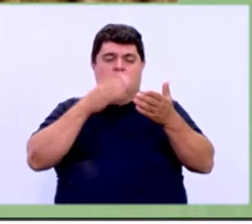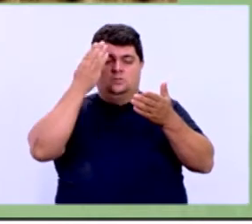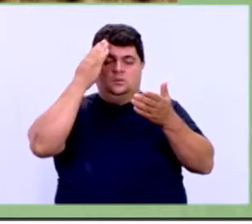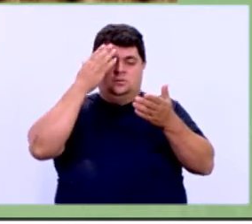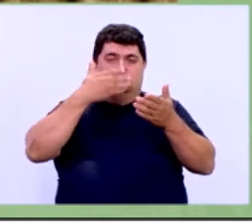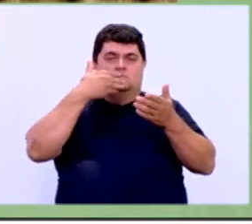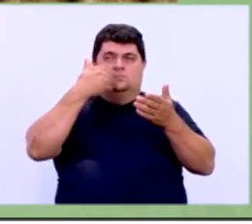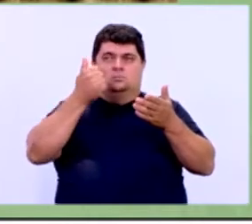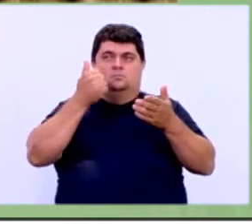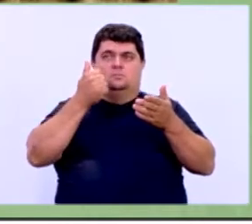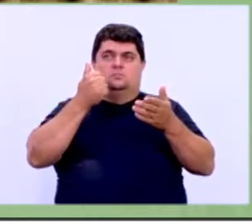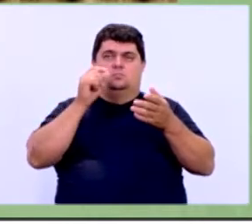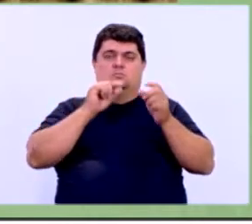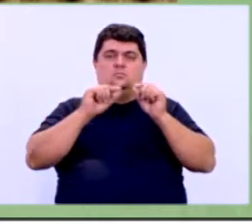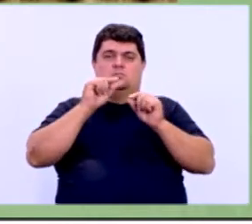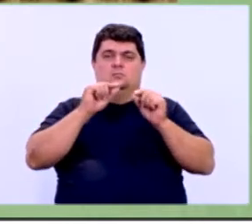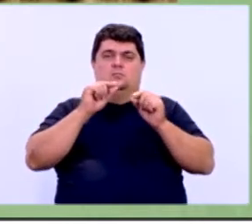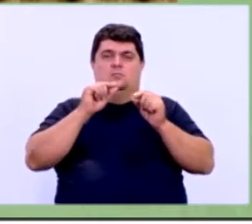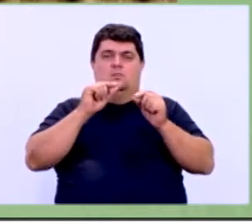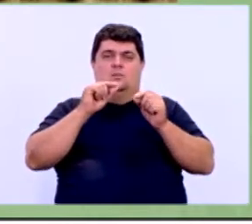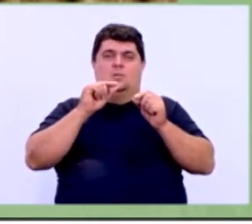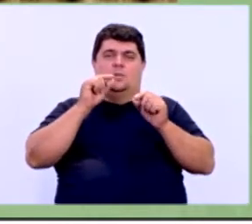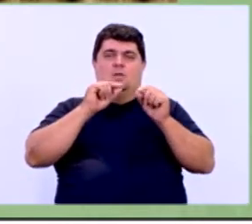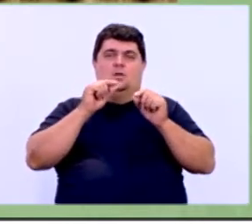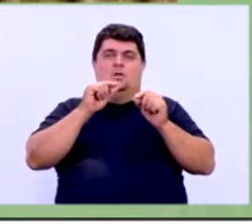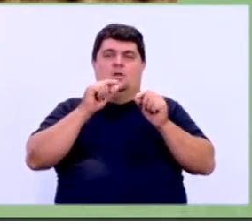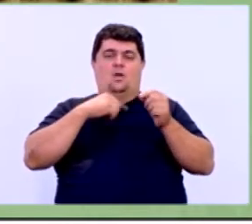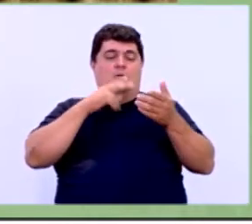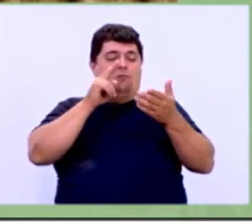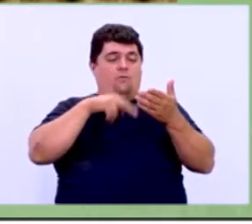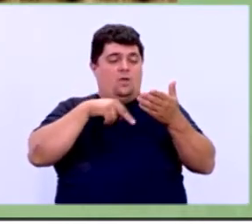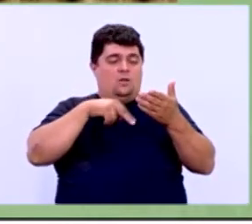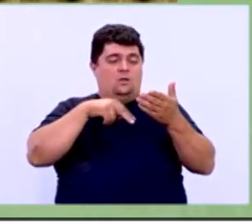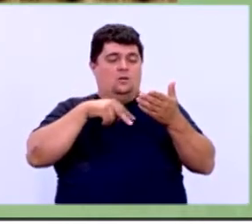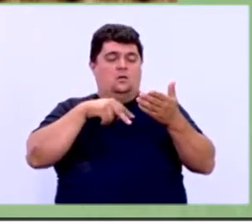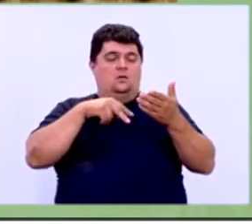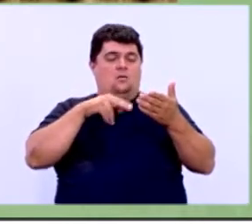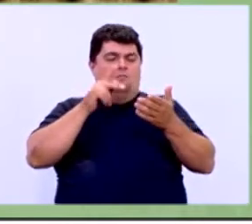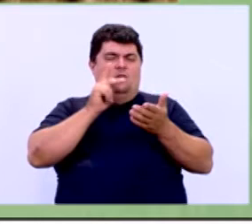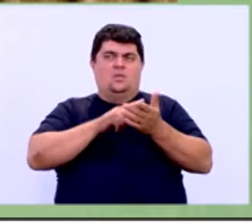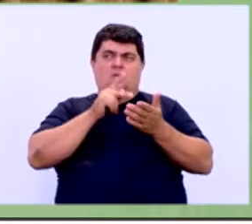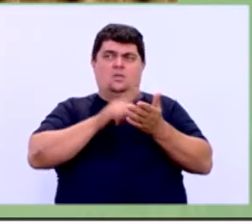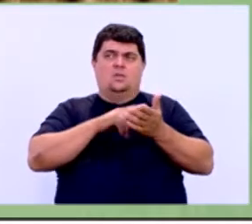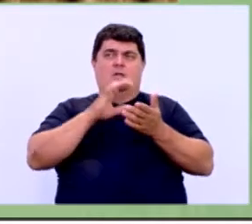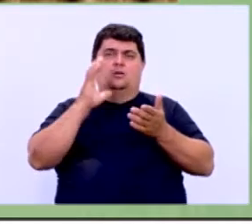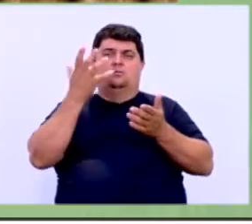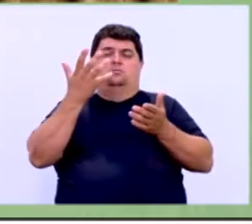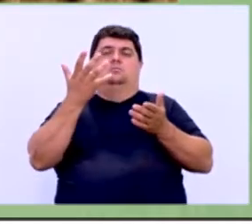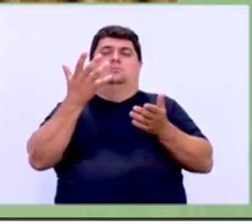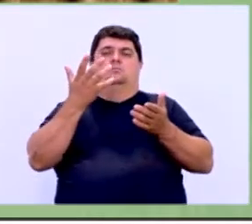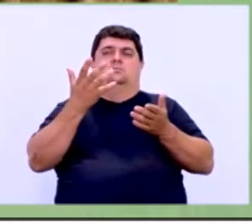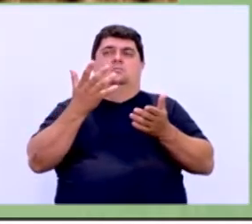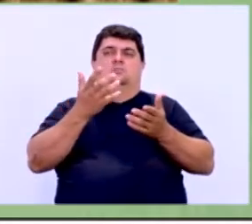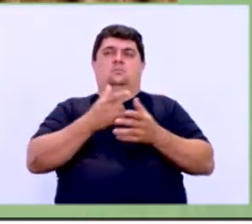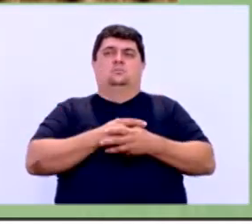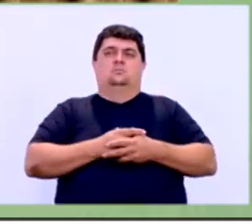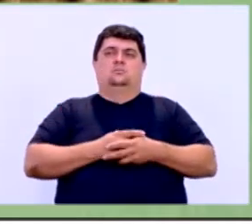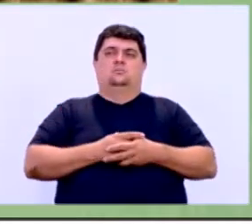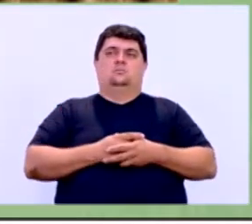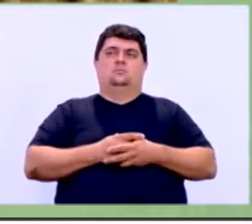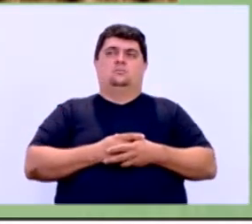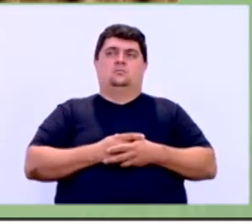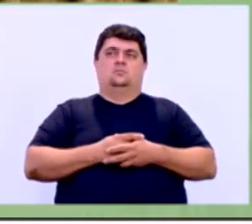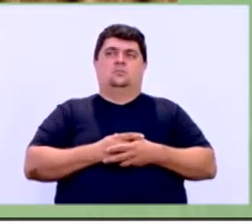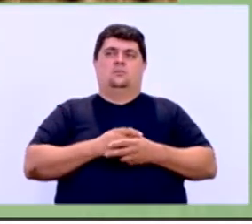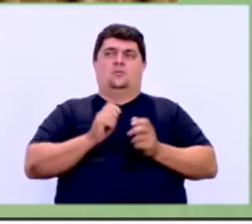melhor, né? Um dos pontos é reconhecer a real situação em que a empresa vive, né?